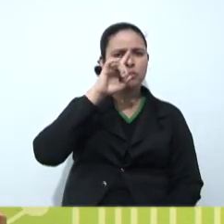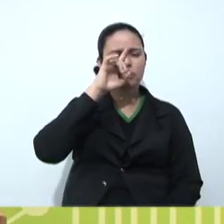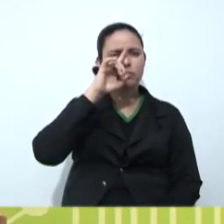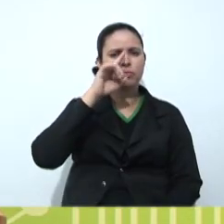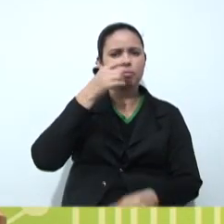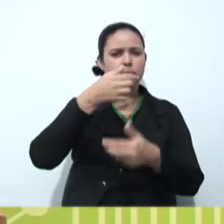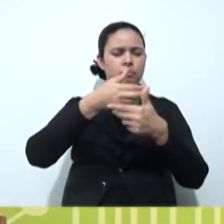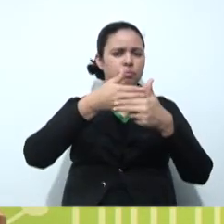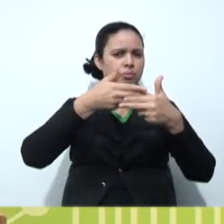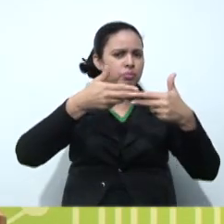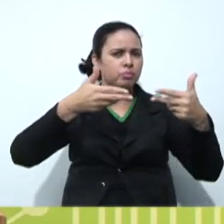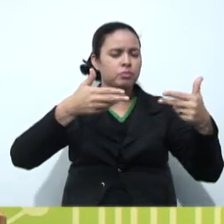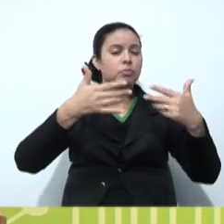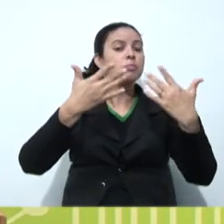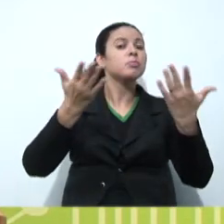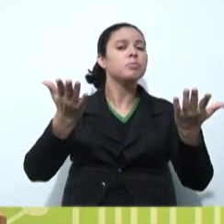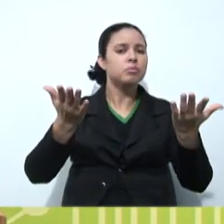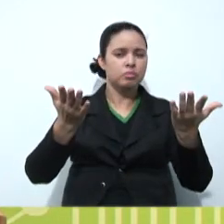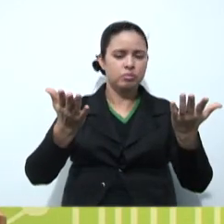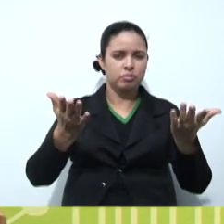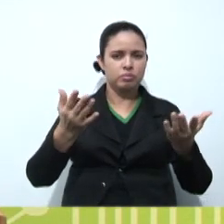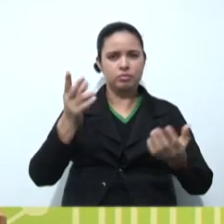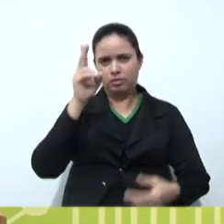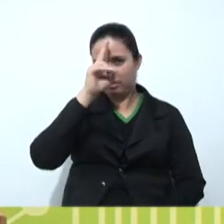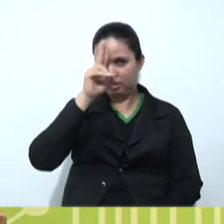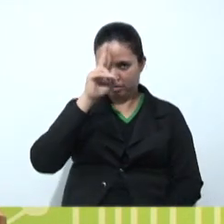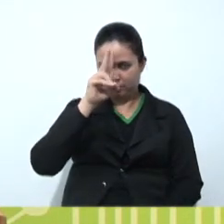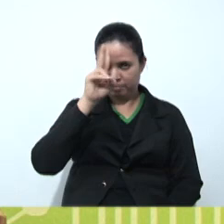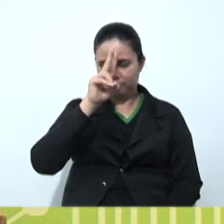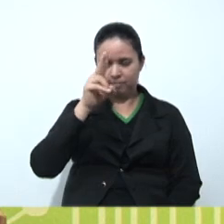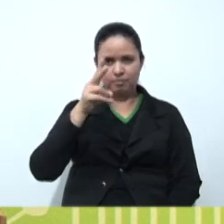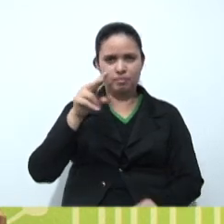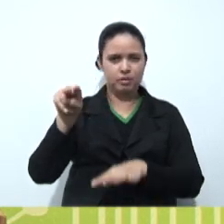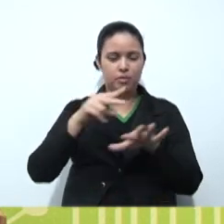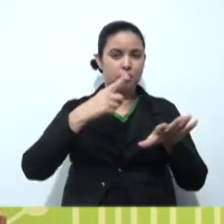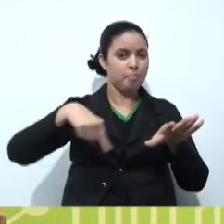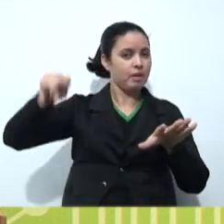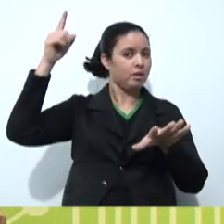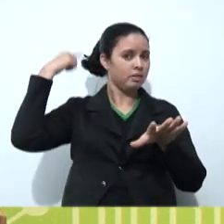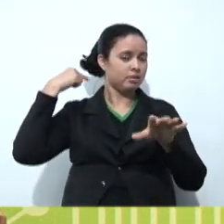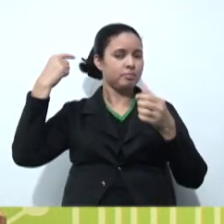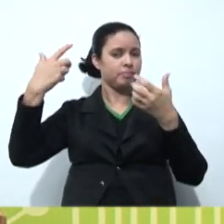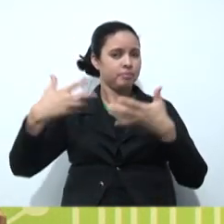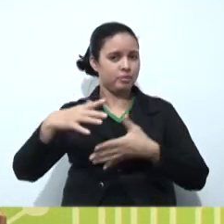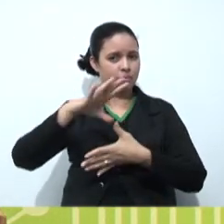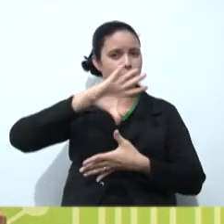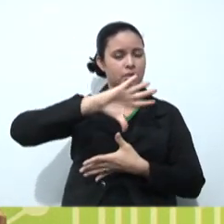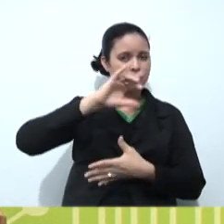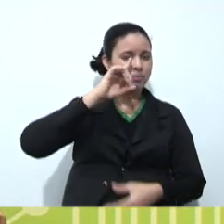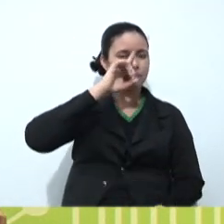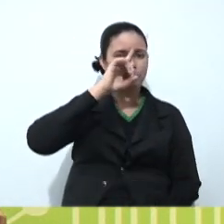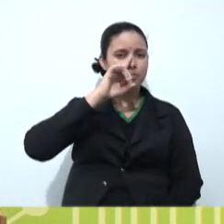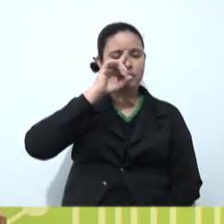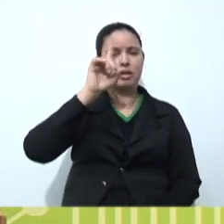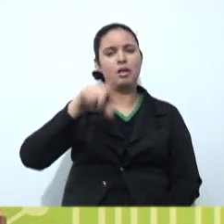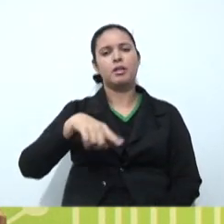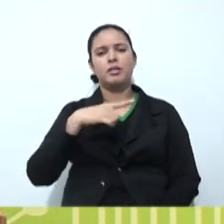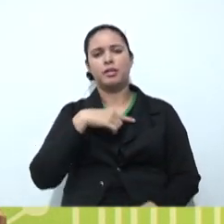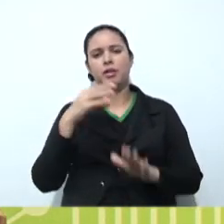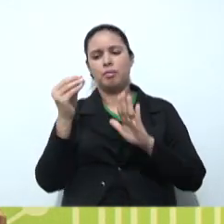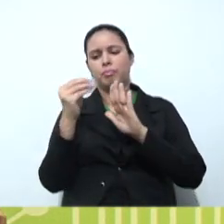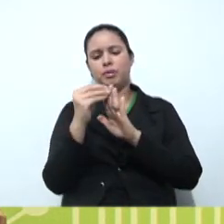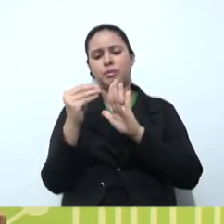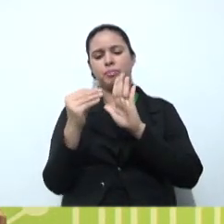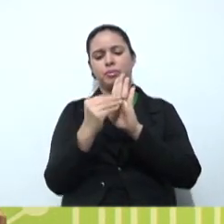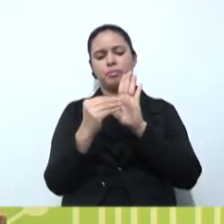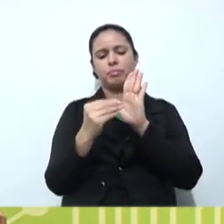tem no ambiente de trabalho? Lembra que nós falamos lá na aula passada, aula retrasada, sobre o mapa de riscos? É lá que começa a